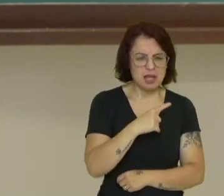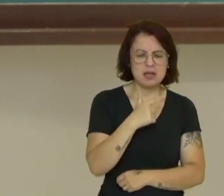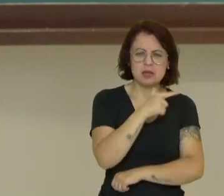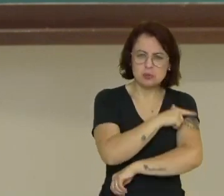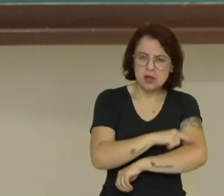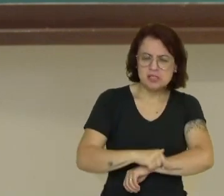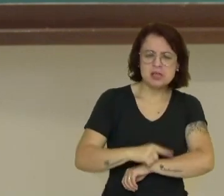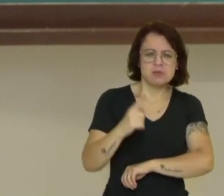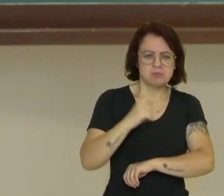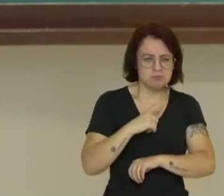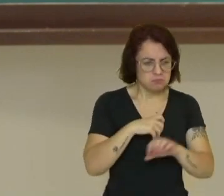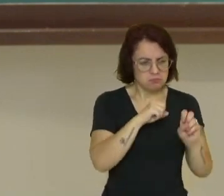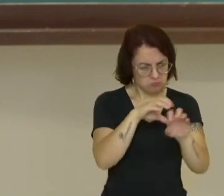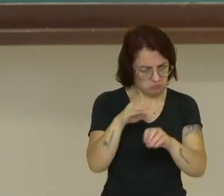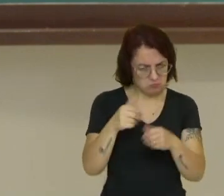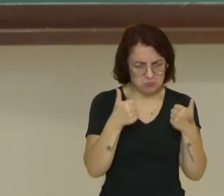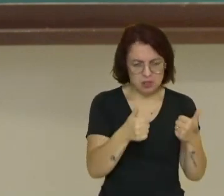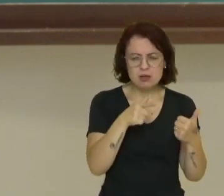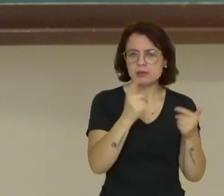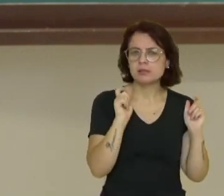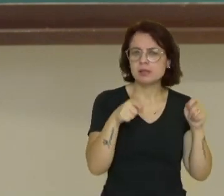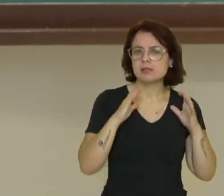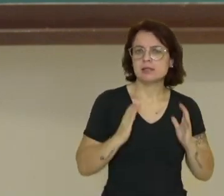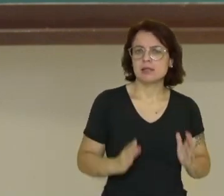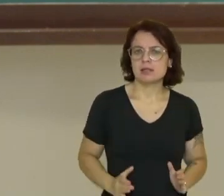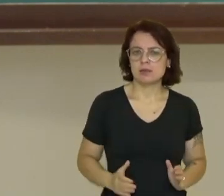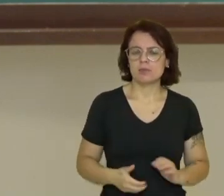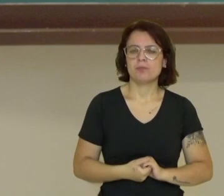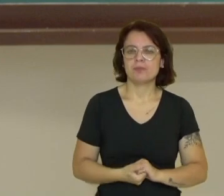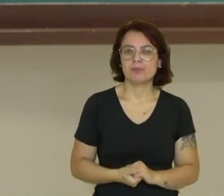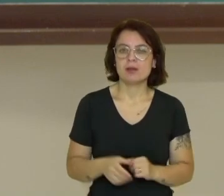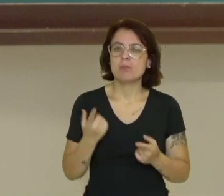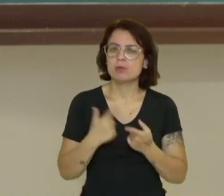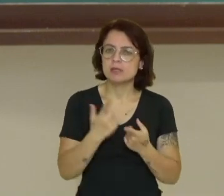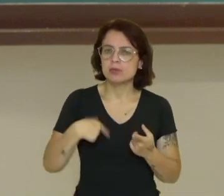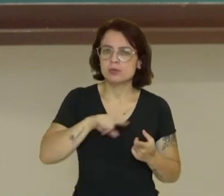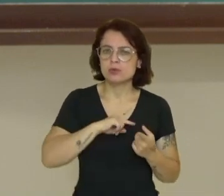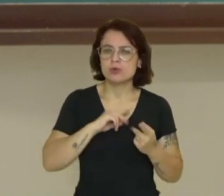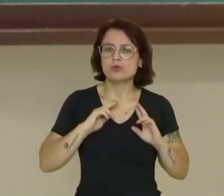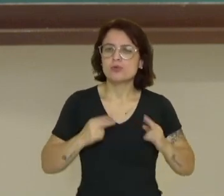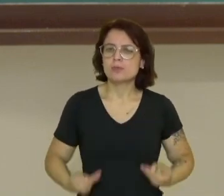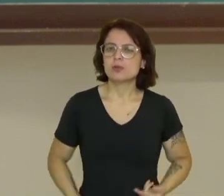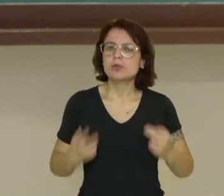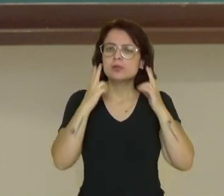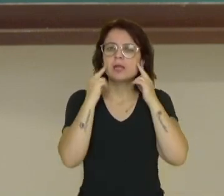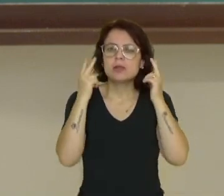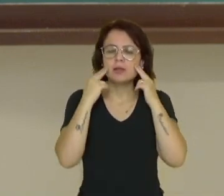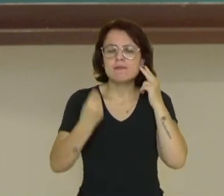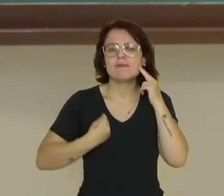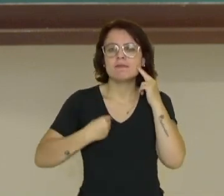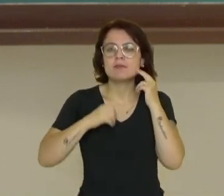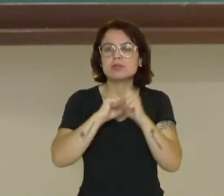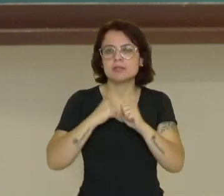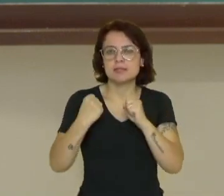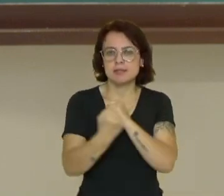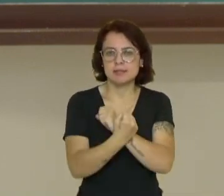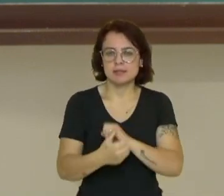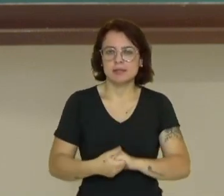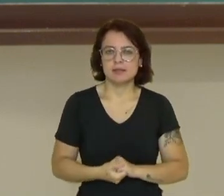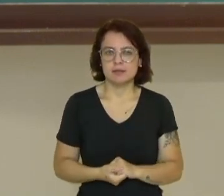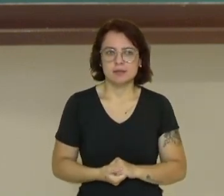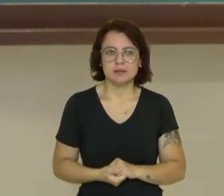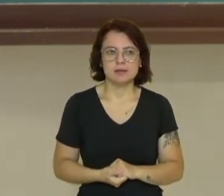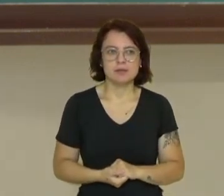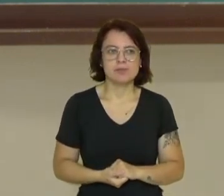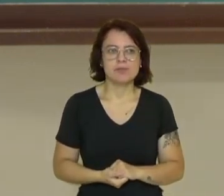claro que todo mundo pode ser um cidadão, já que o homem naturalmente almeja viver em sociedade, certo? Vamos fazer